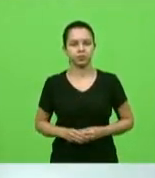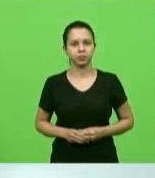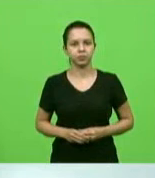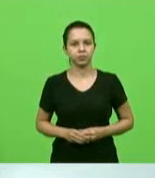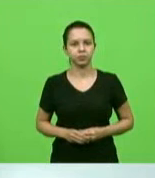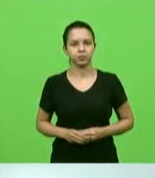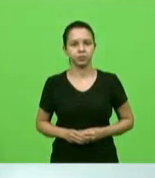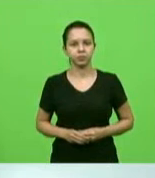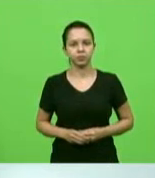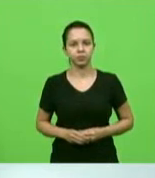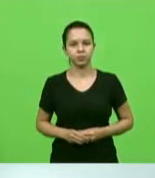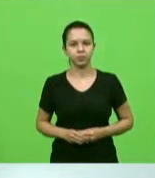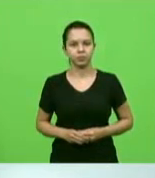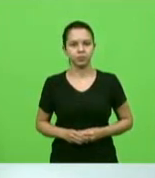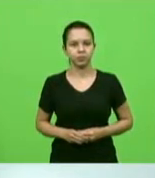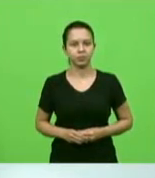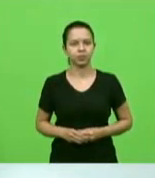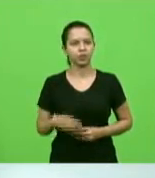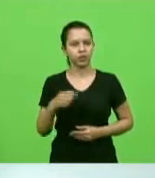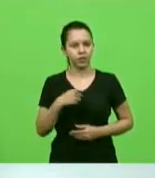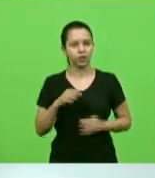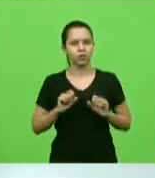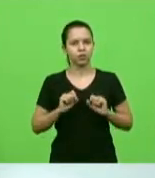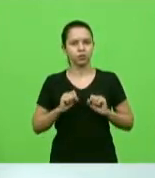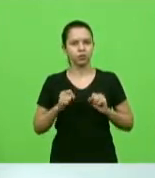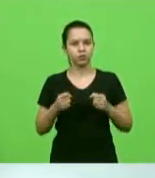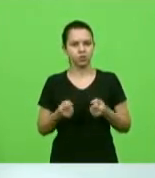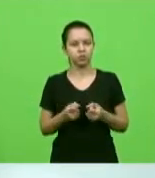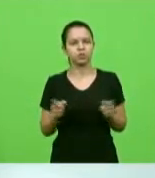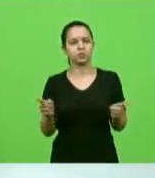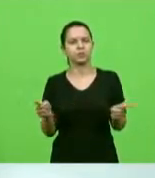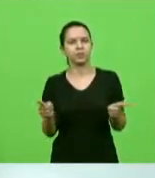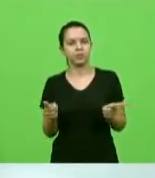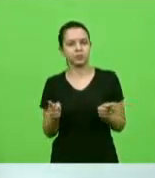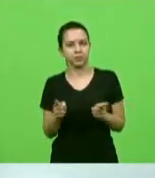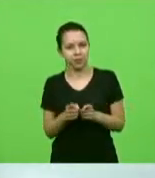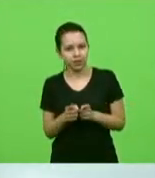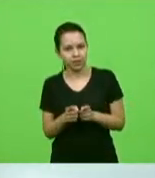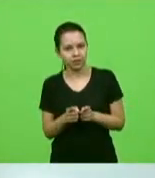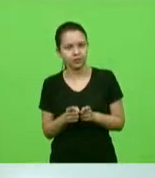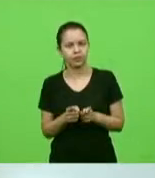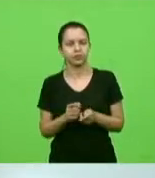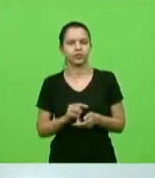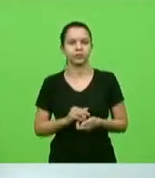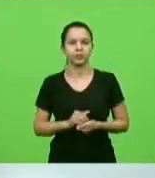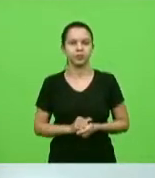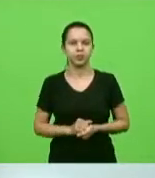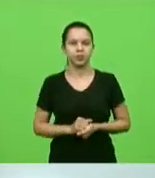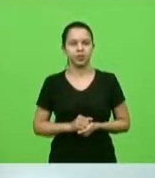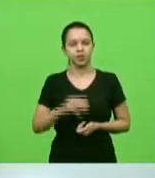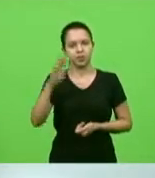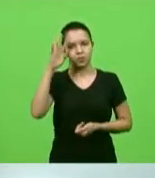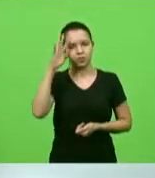Tentarei ser breve na medida do possível, sei que imagino que todos devam estar